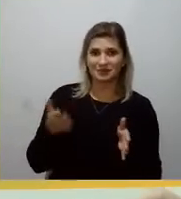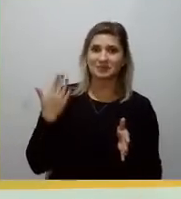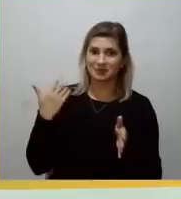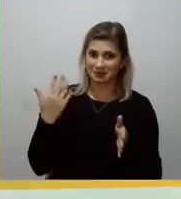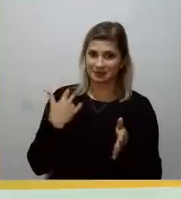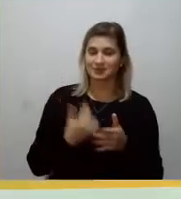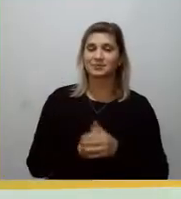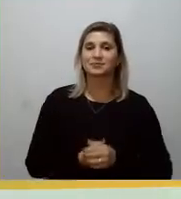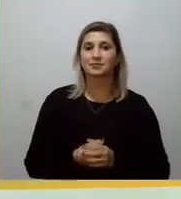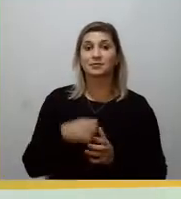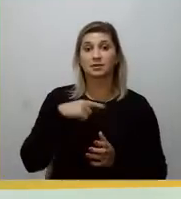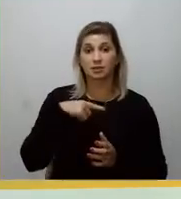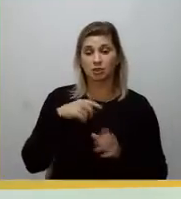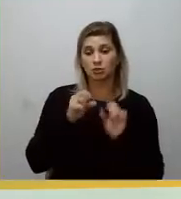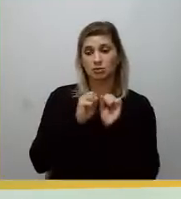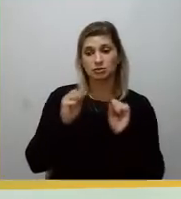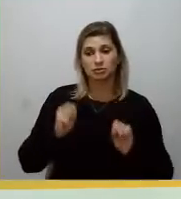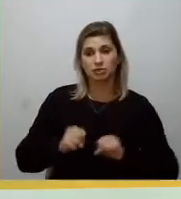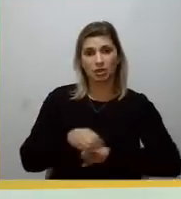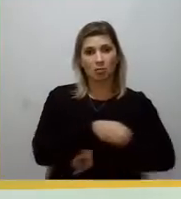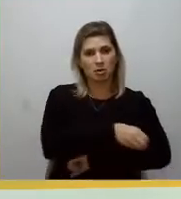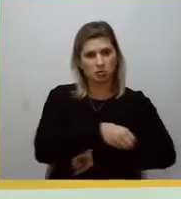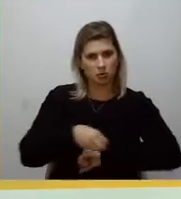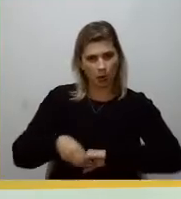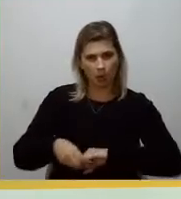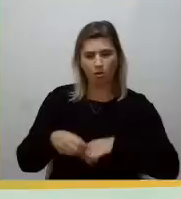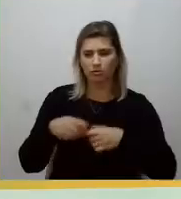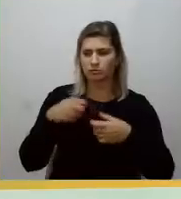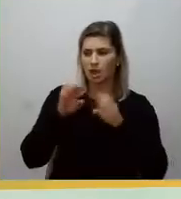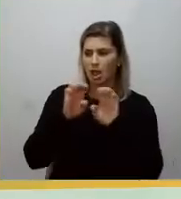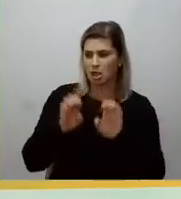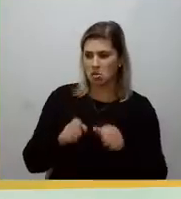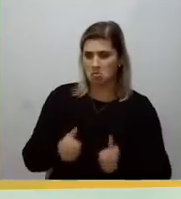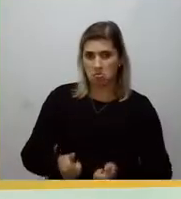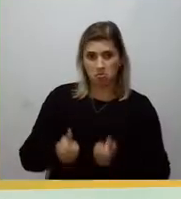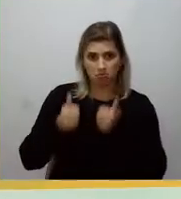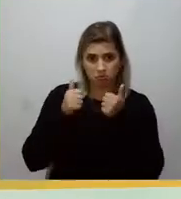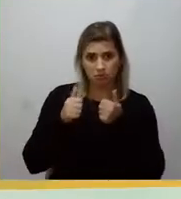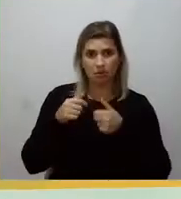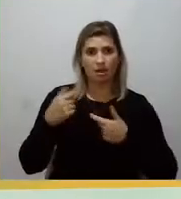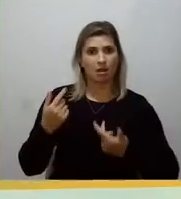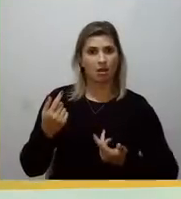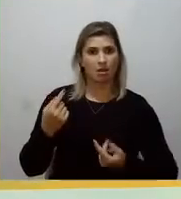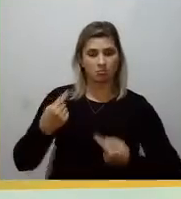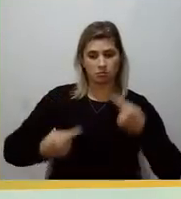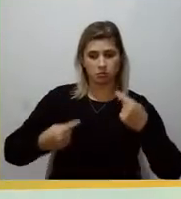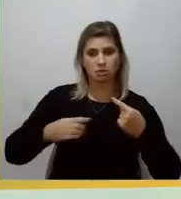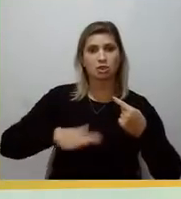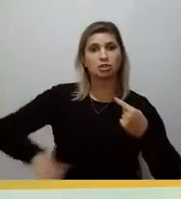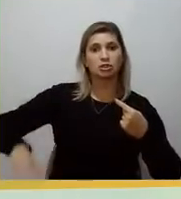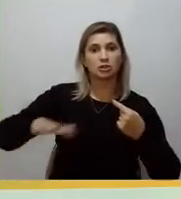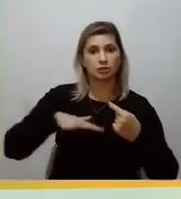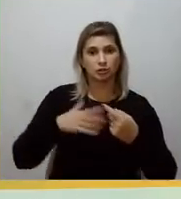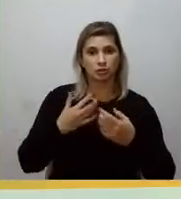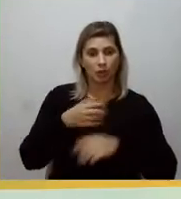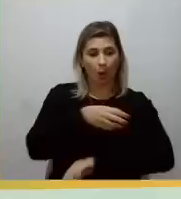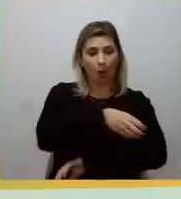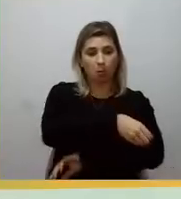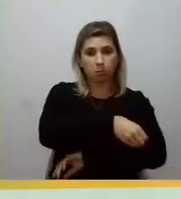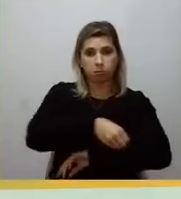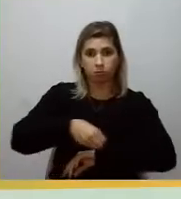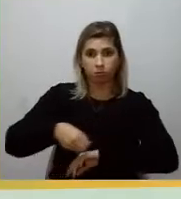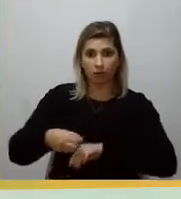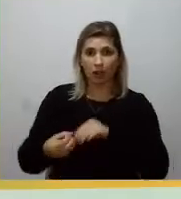um belo trabalho e uma boa estrutura em Lages. A Política Nacional de Saneamento, ela estabeleceu criar